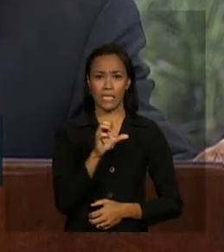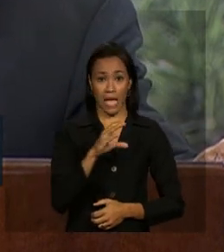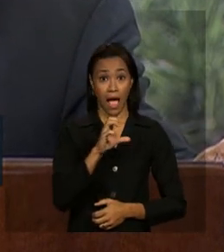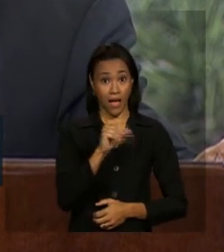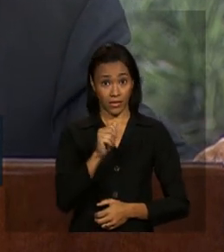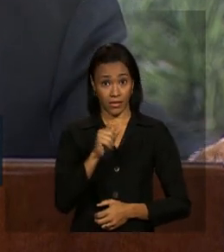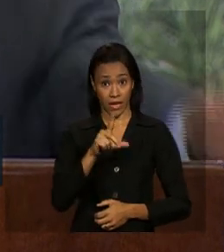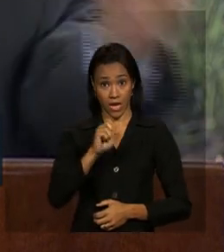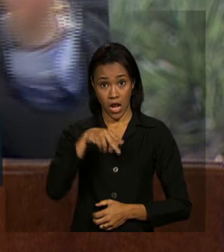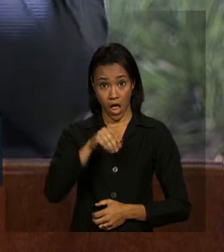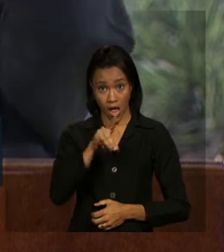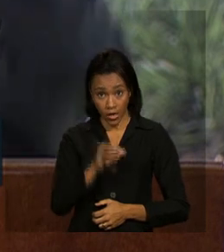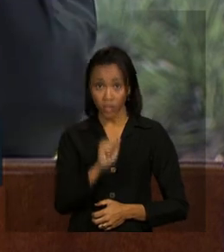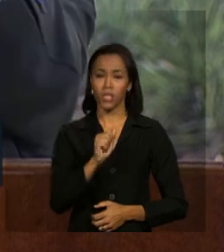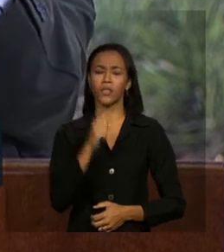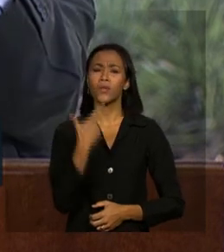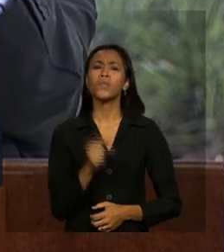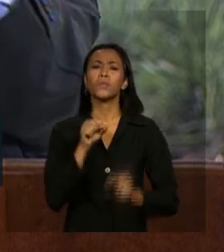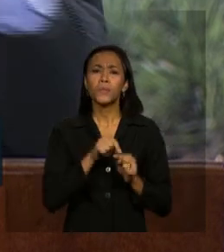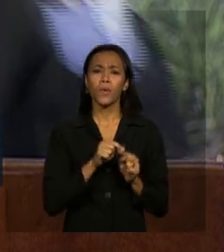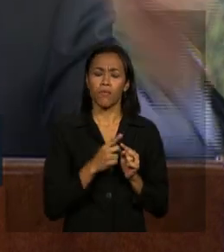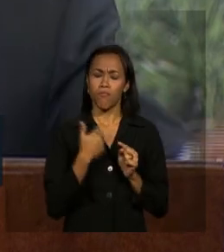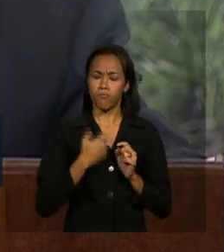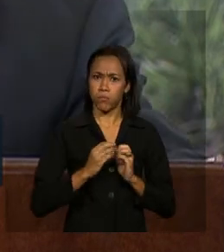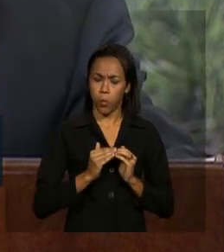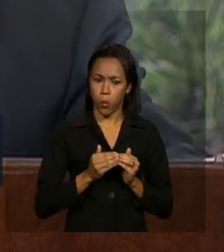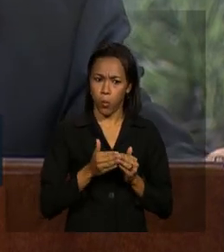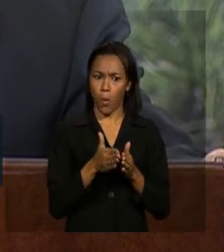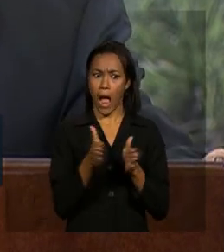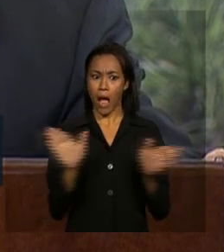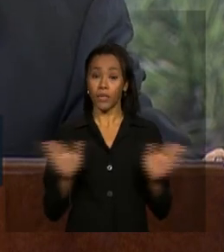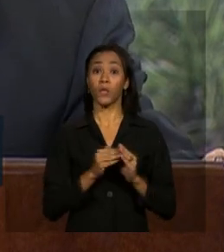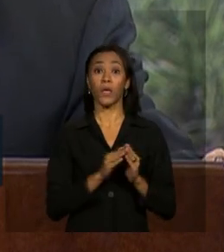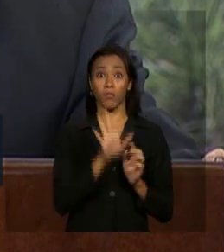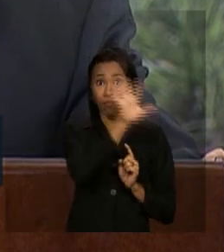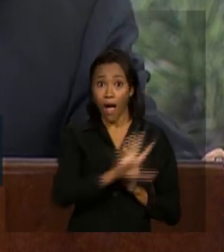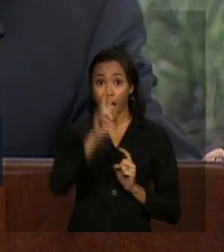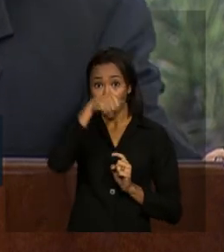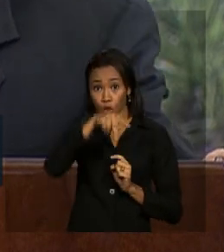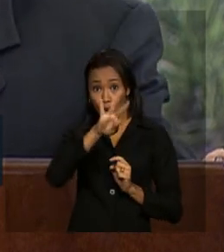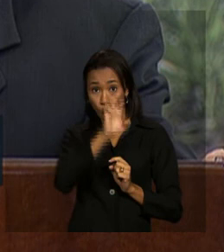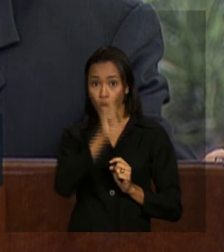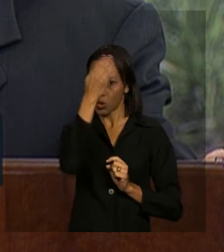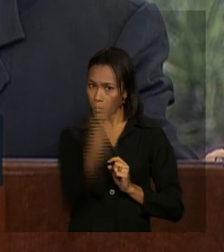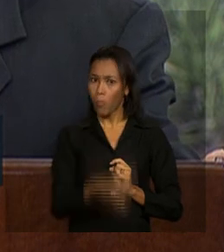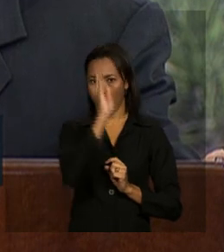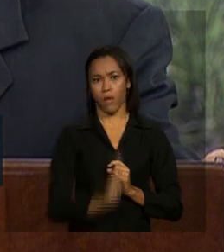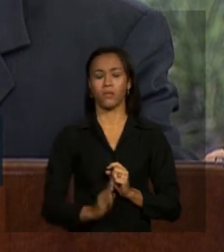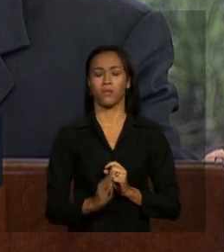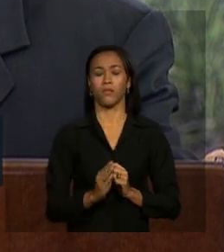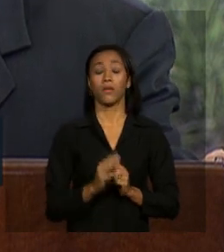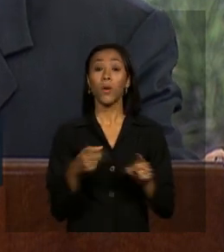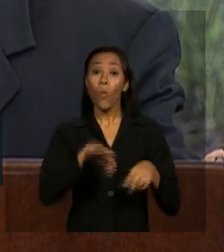o que nós estamos dizendo é que nós estamos abrindo um grande corredor na região norte do país quando falamos